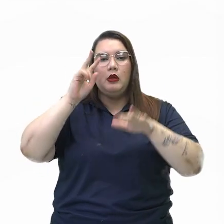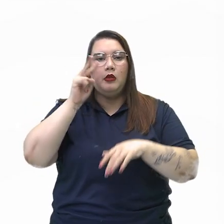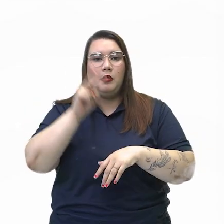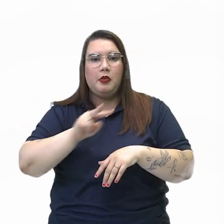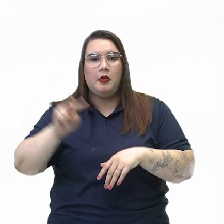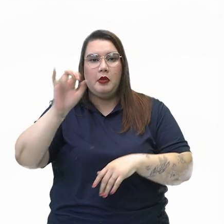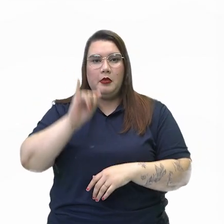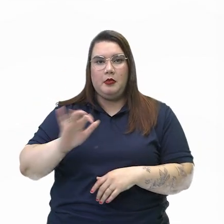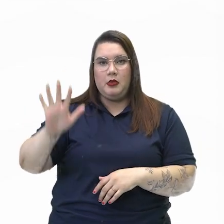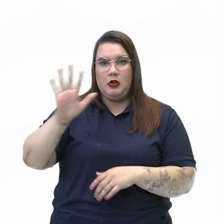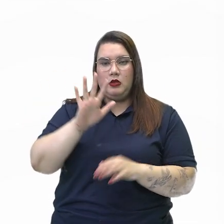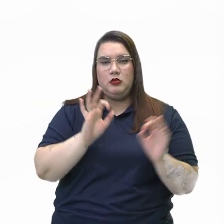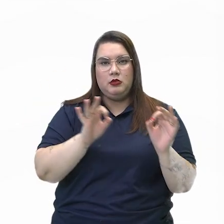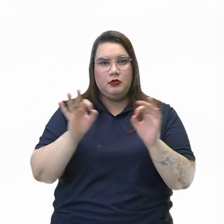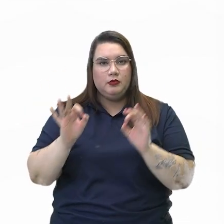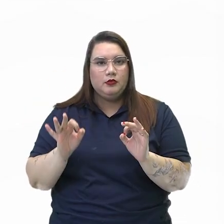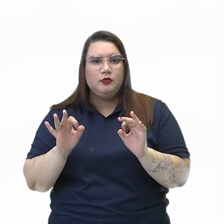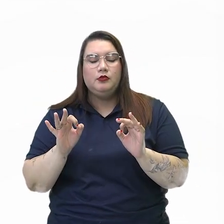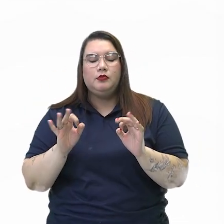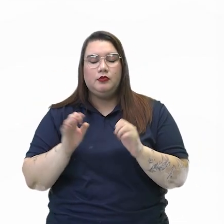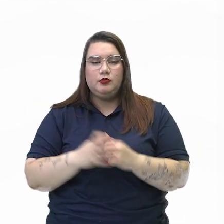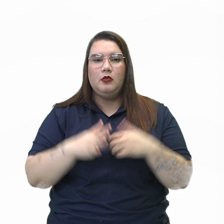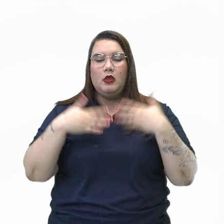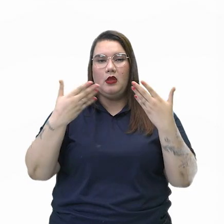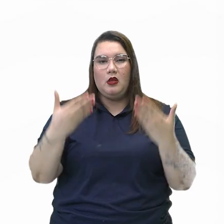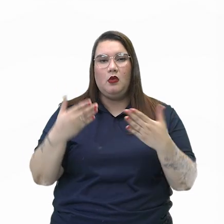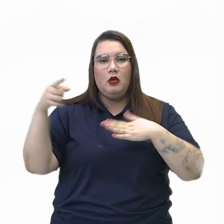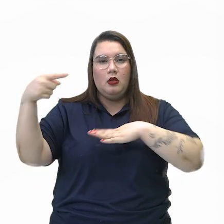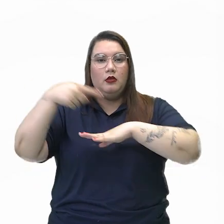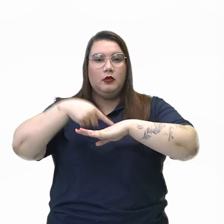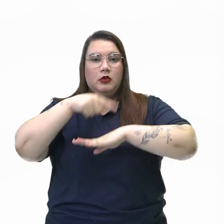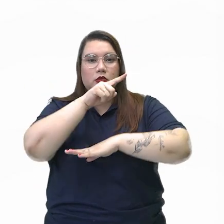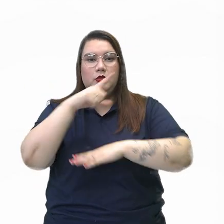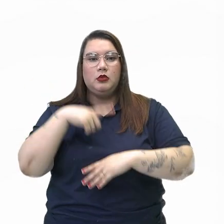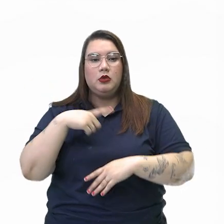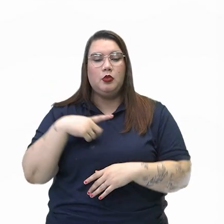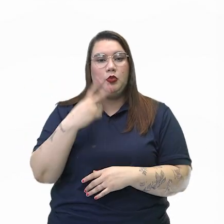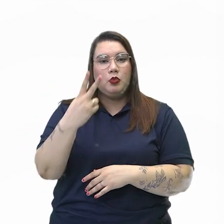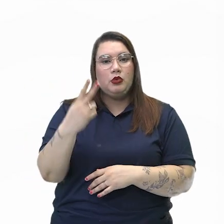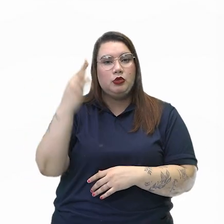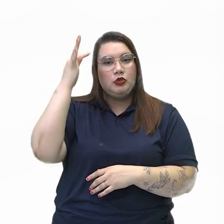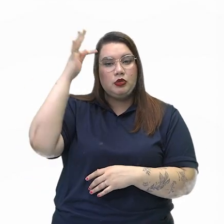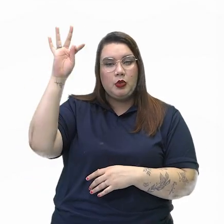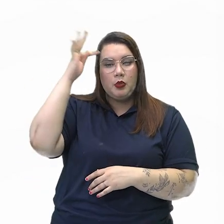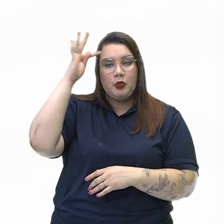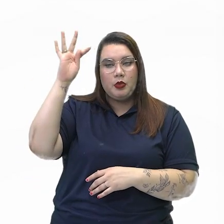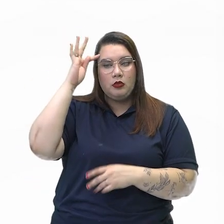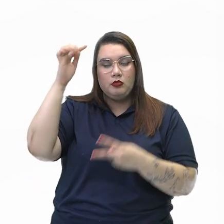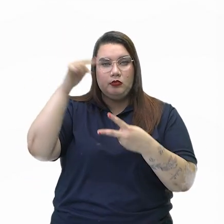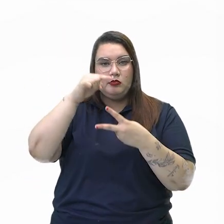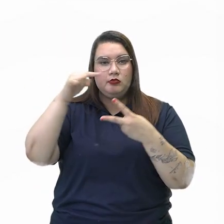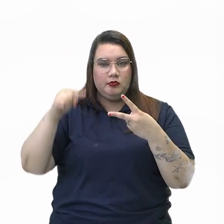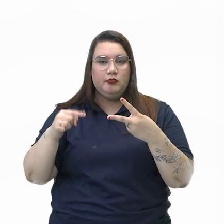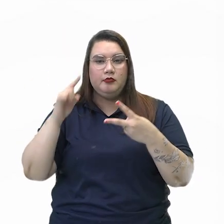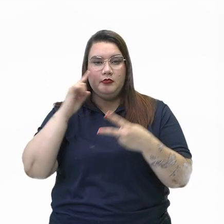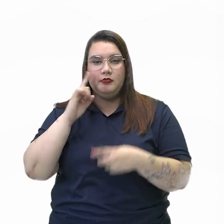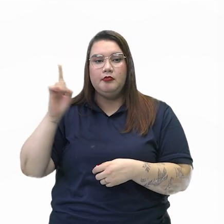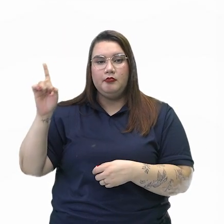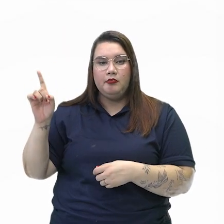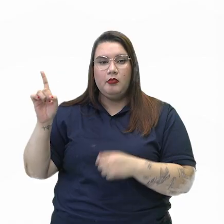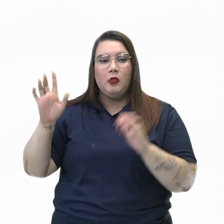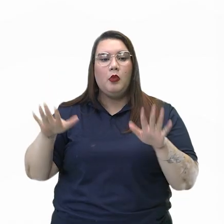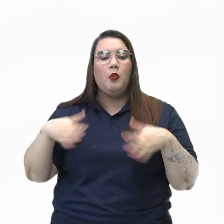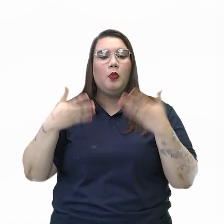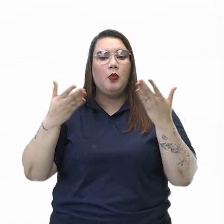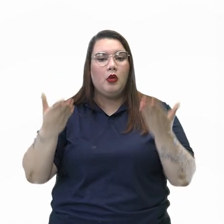objetos. Bem, a reflexão é regida por duas leis, pessoal. Esse fenômeno ondulatório